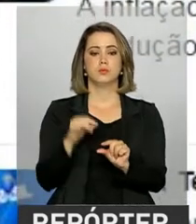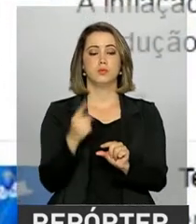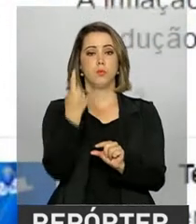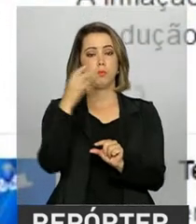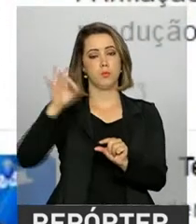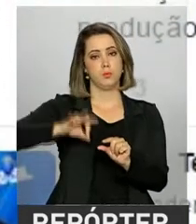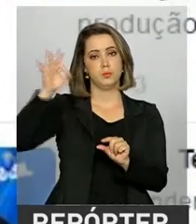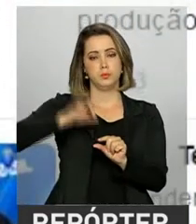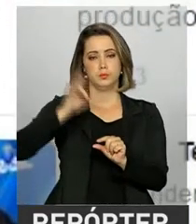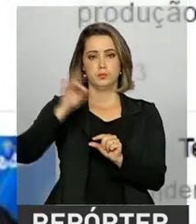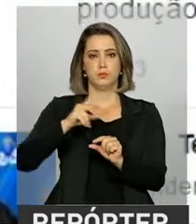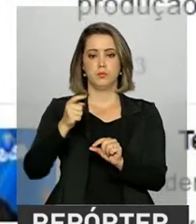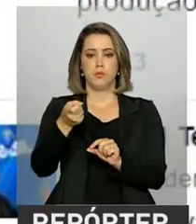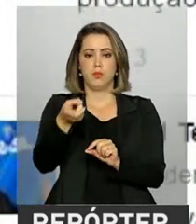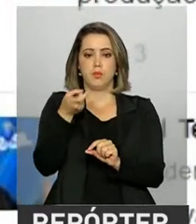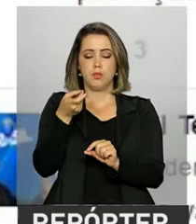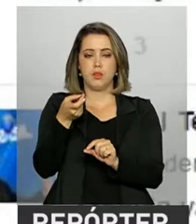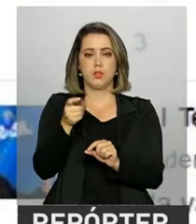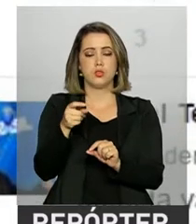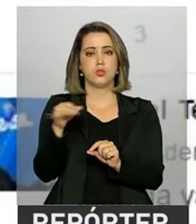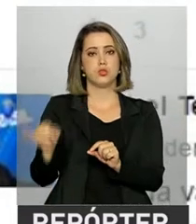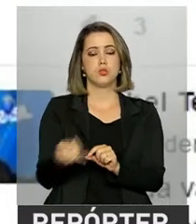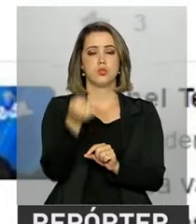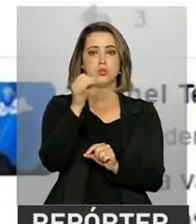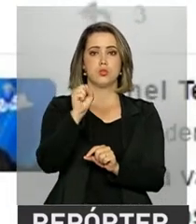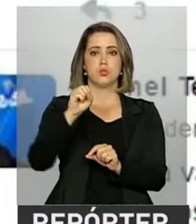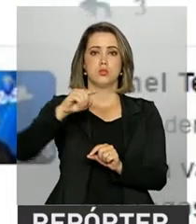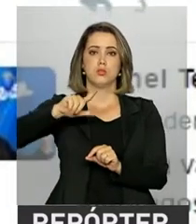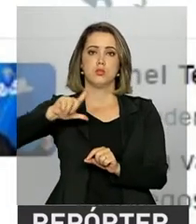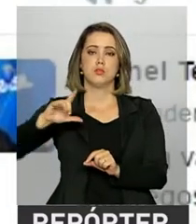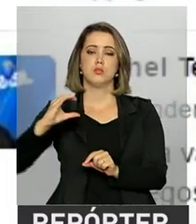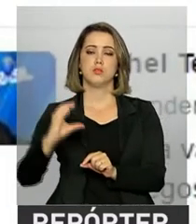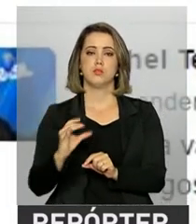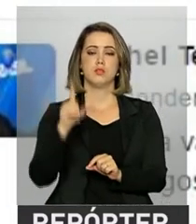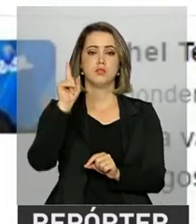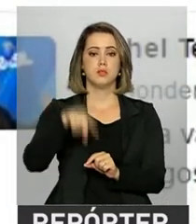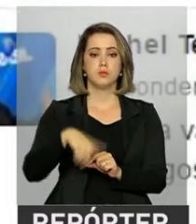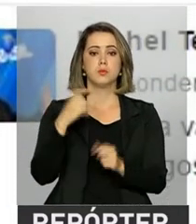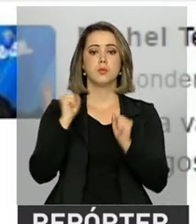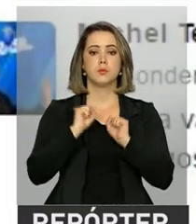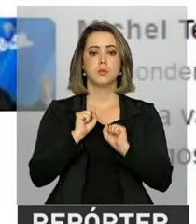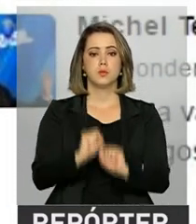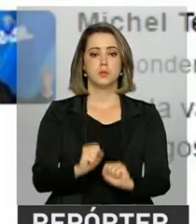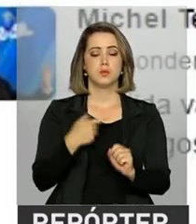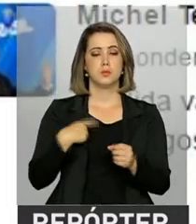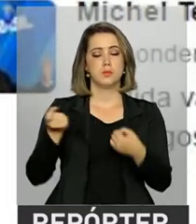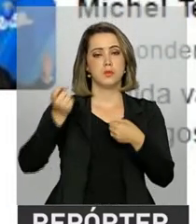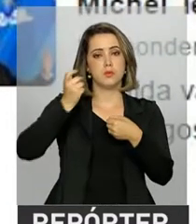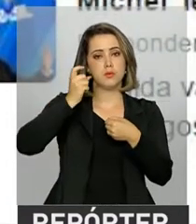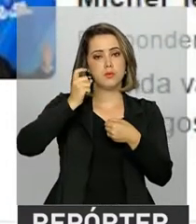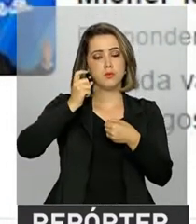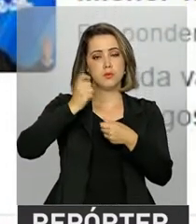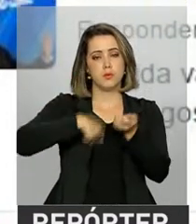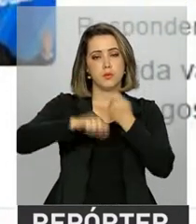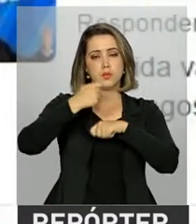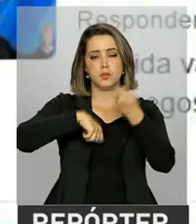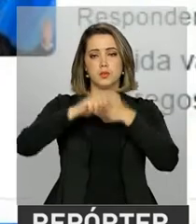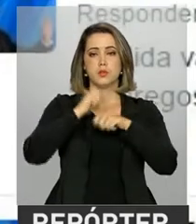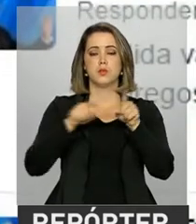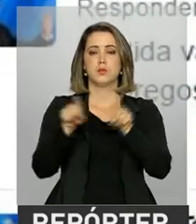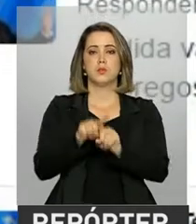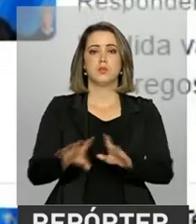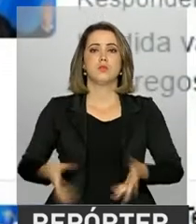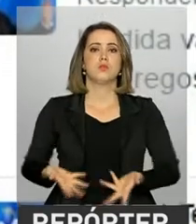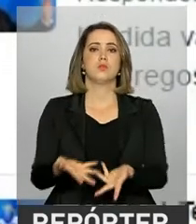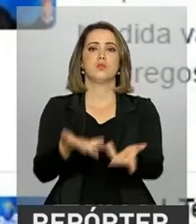a taxa básica de juros da economia a selic foi uma medida que vai permitir a retomada da economia ea geração